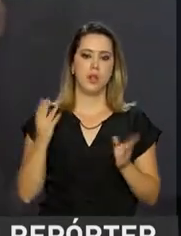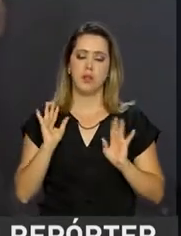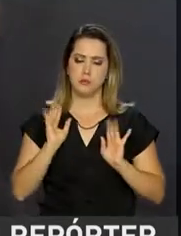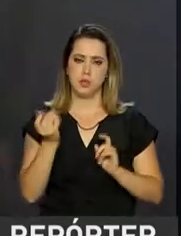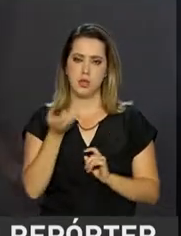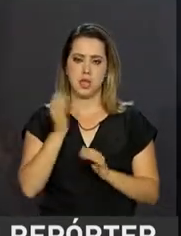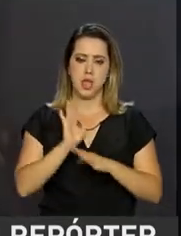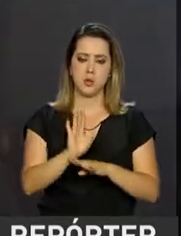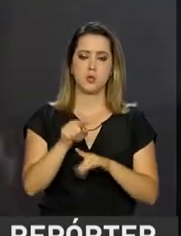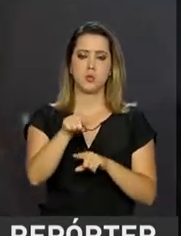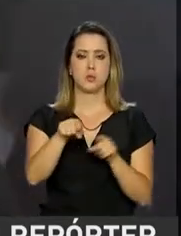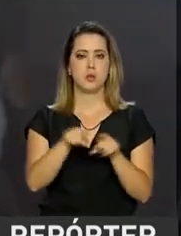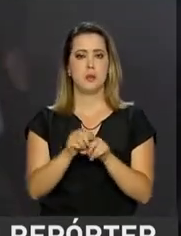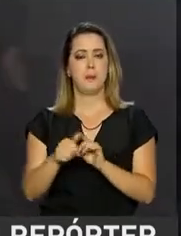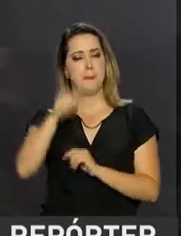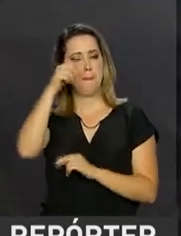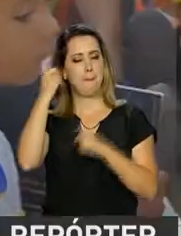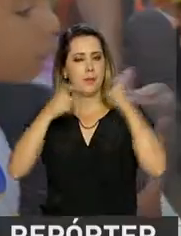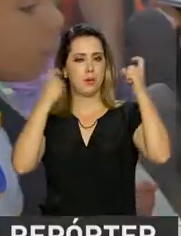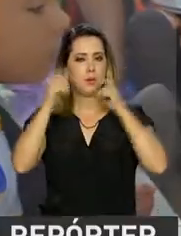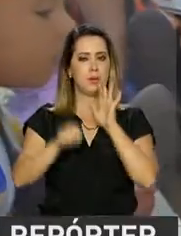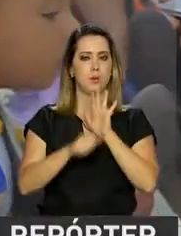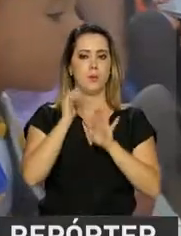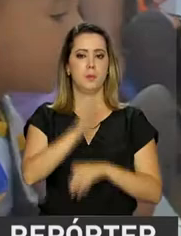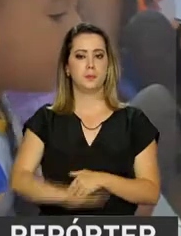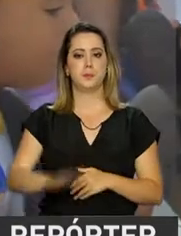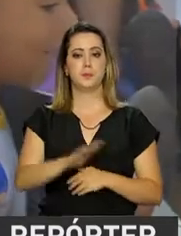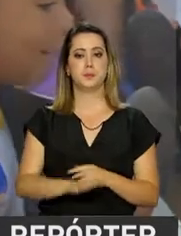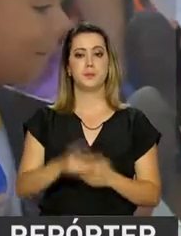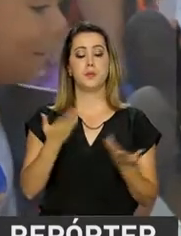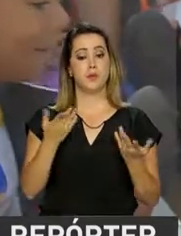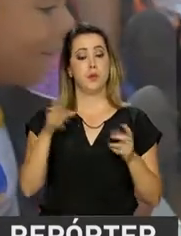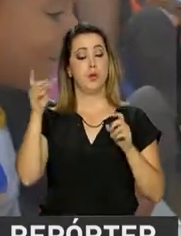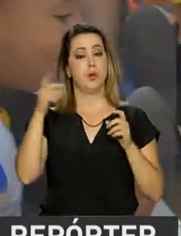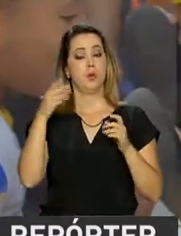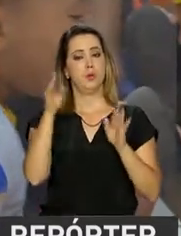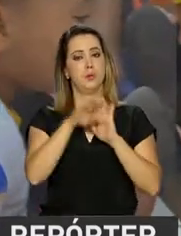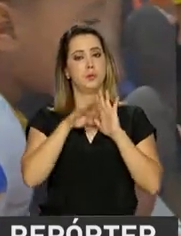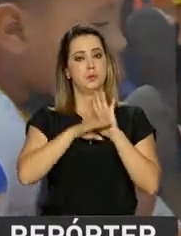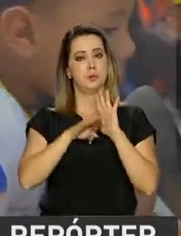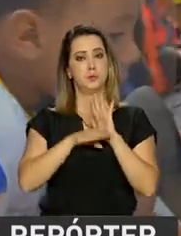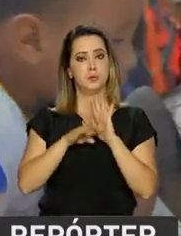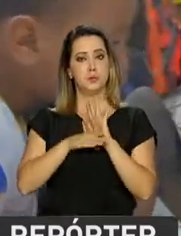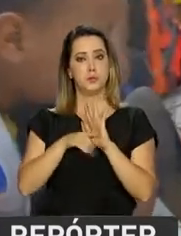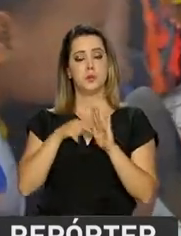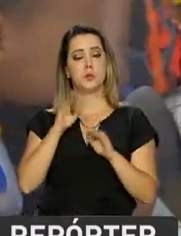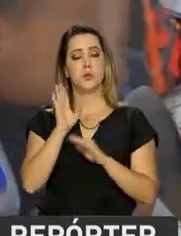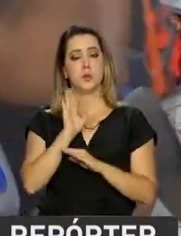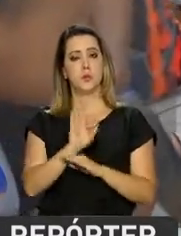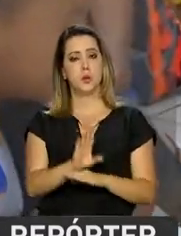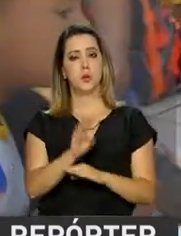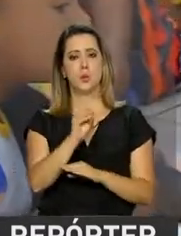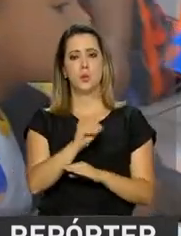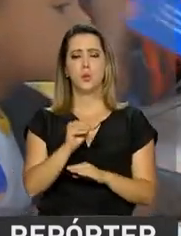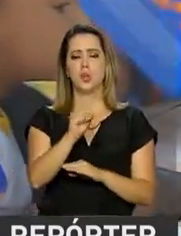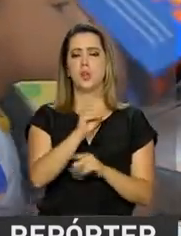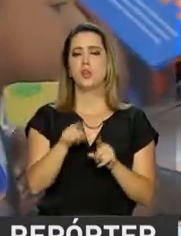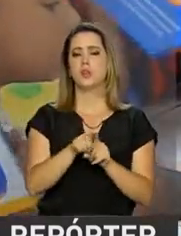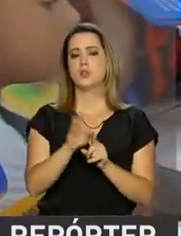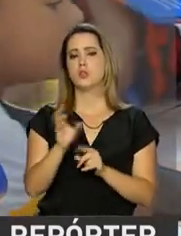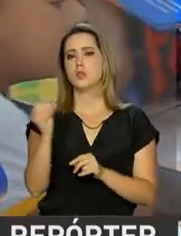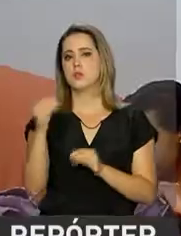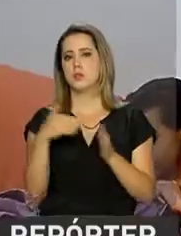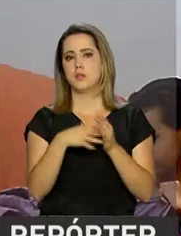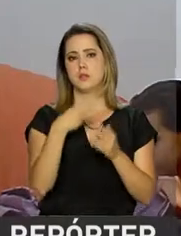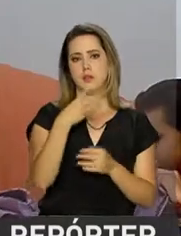preocupada com a primeira infância é o programa criança feliz atende beneficiários do programa bolsa família de 0 a 3 anos